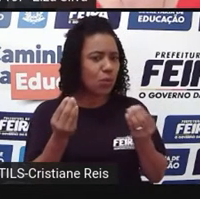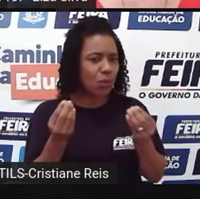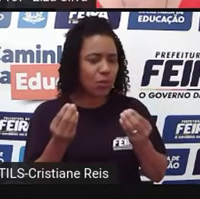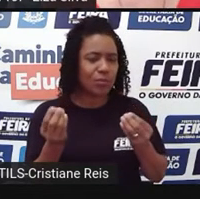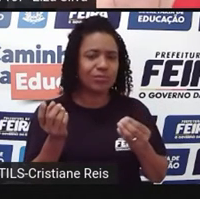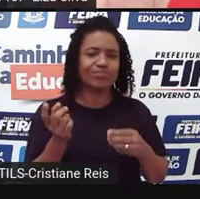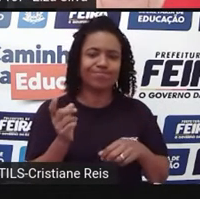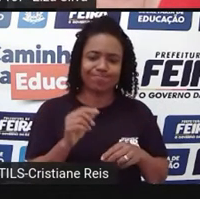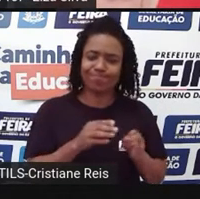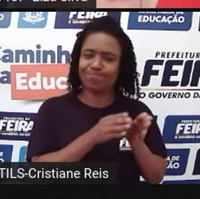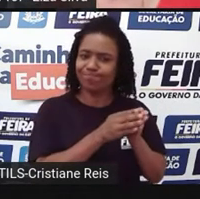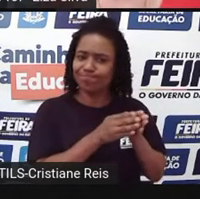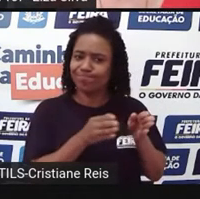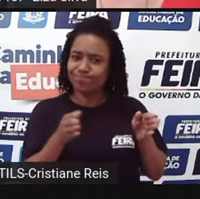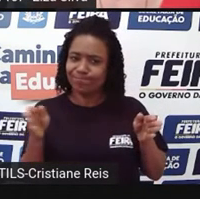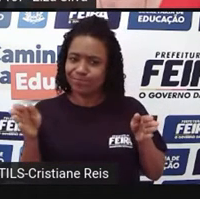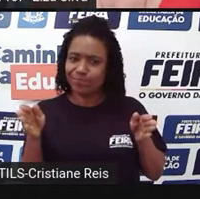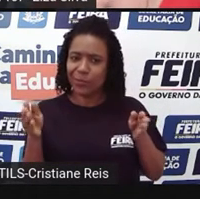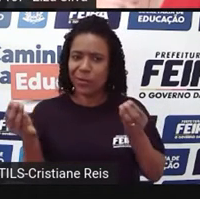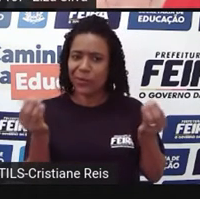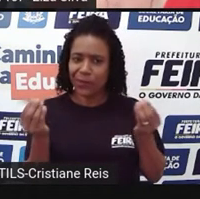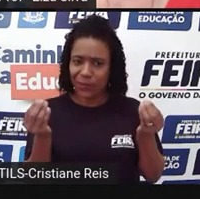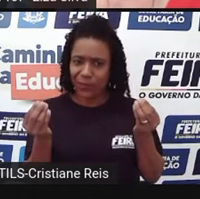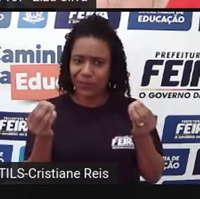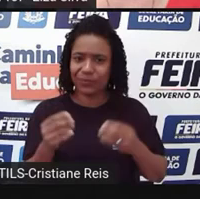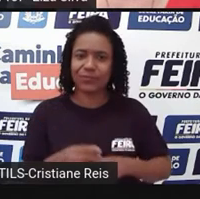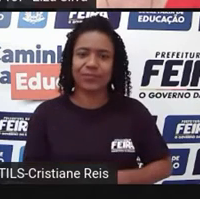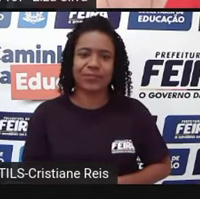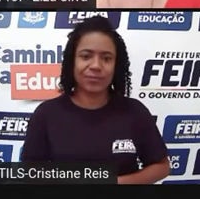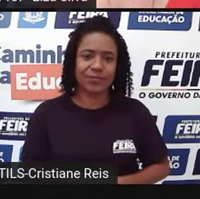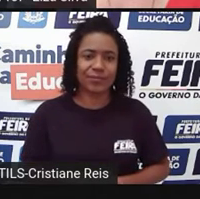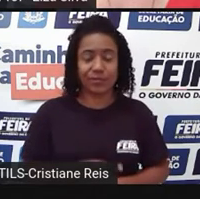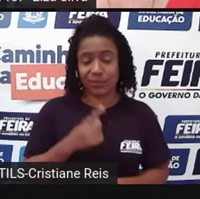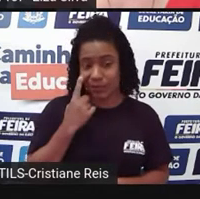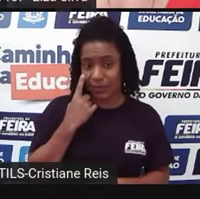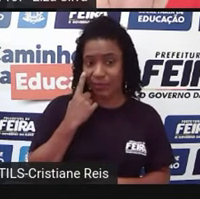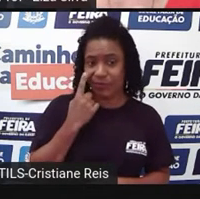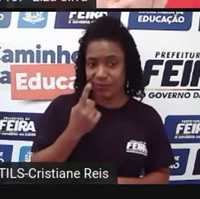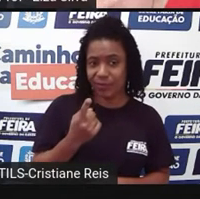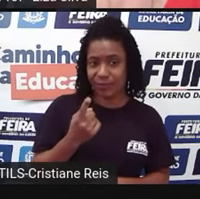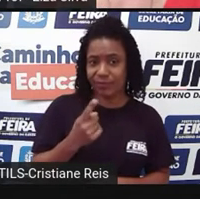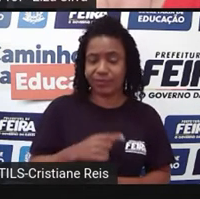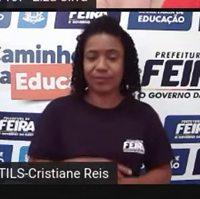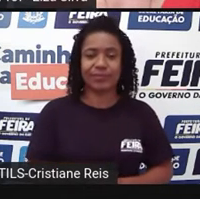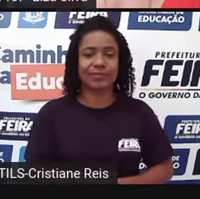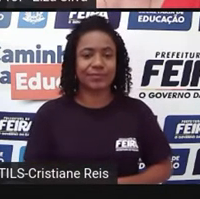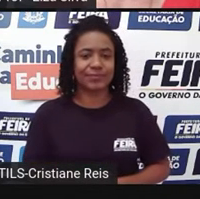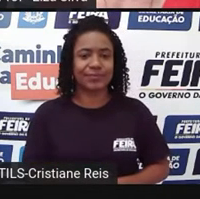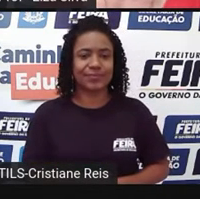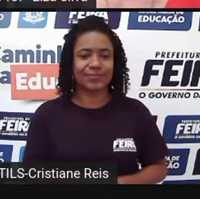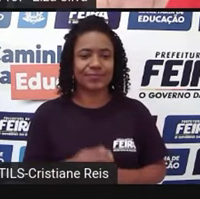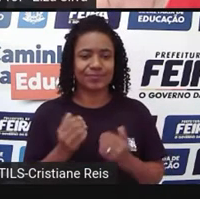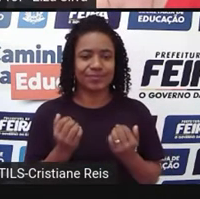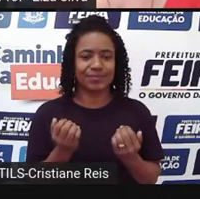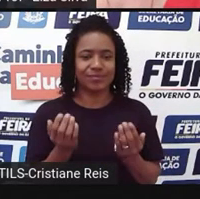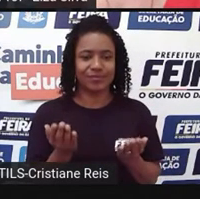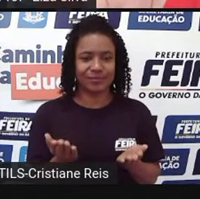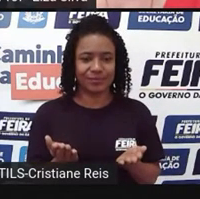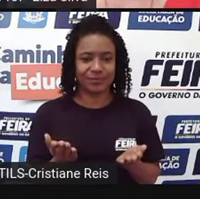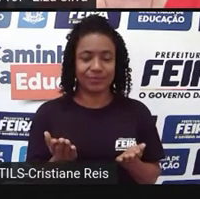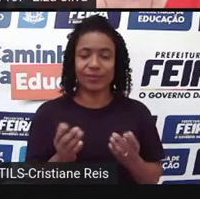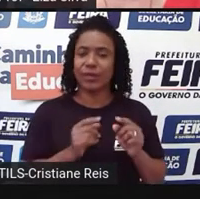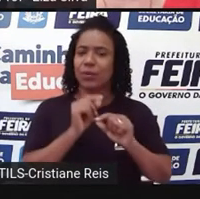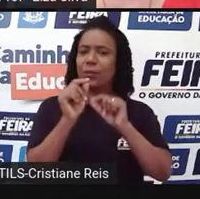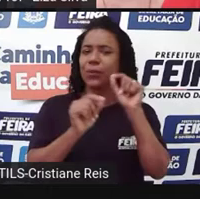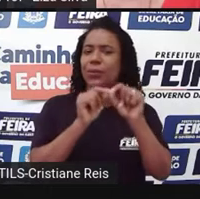do que é esse gênero textual Leiam comigo aqui este conceito né o orelha sai milagre o que é